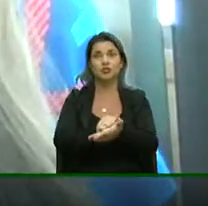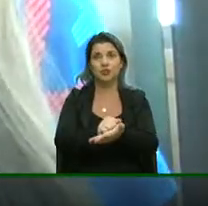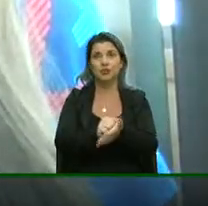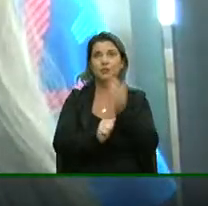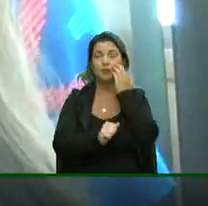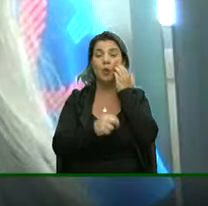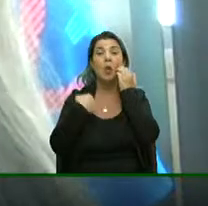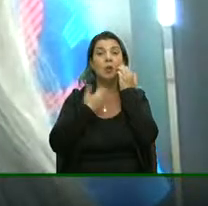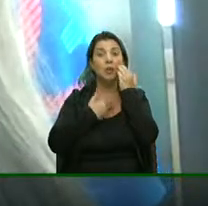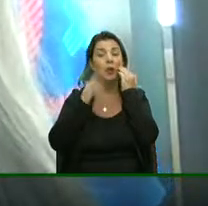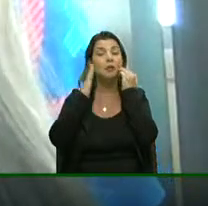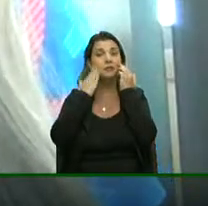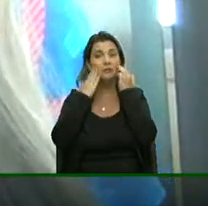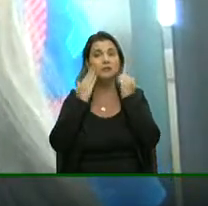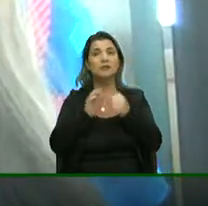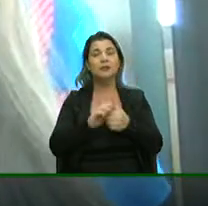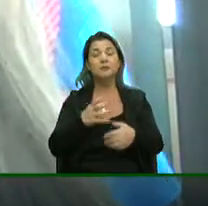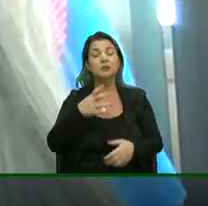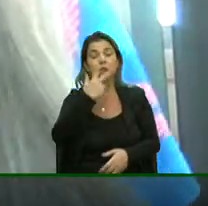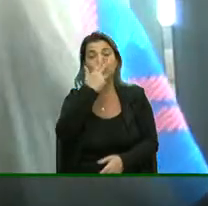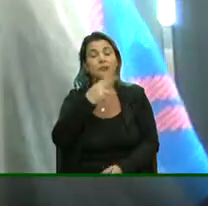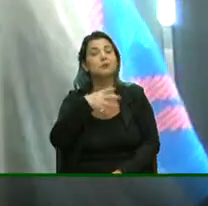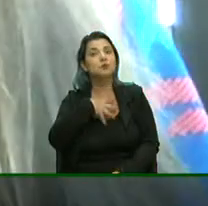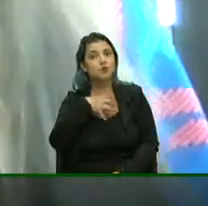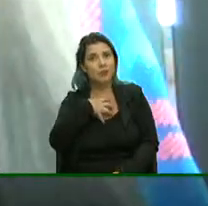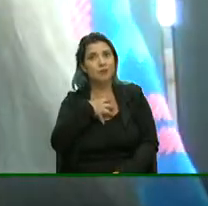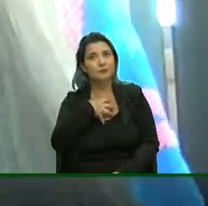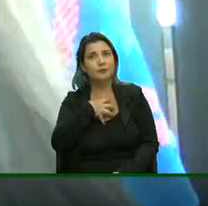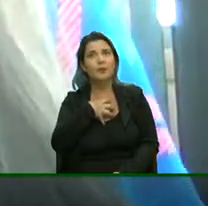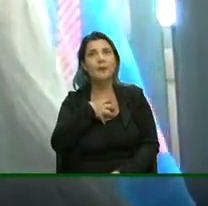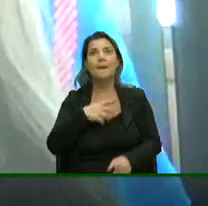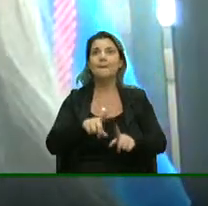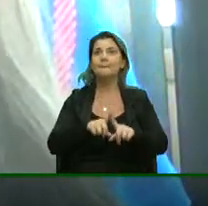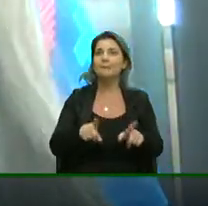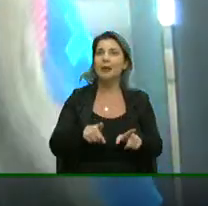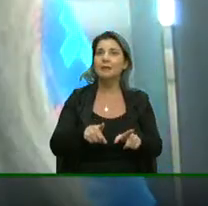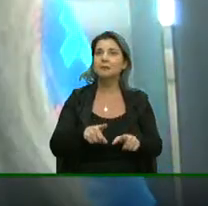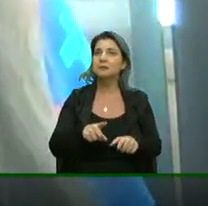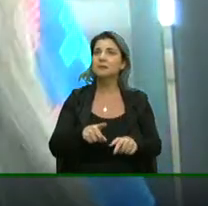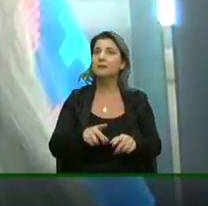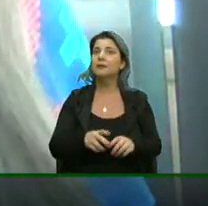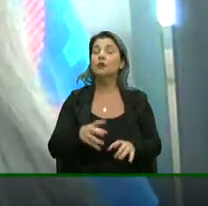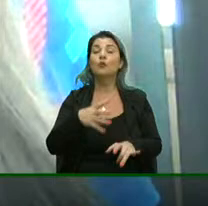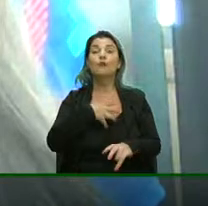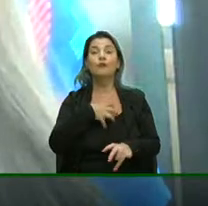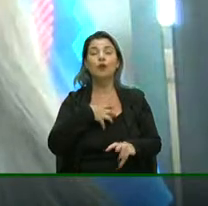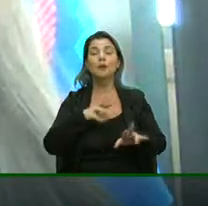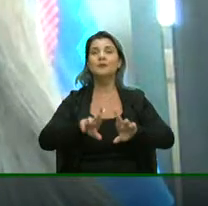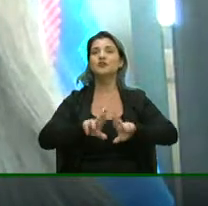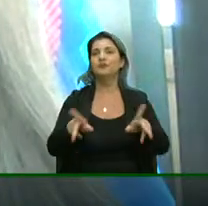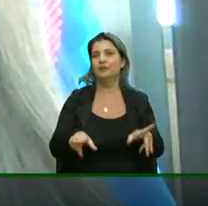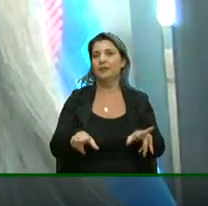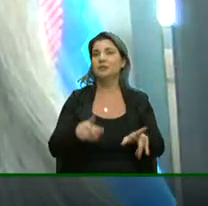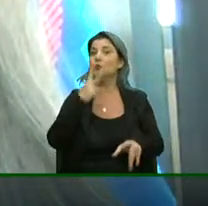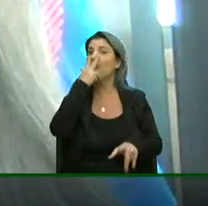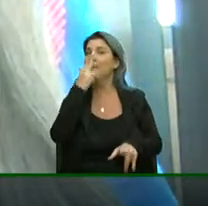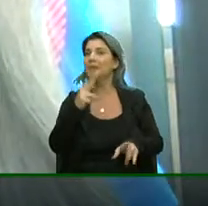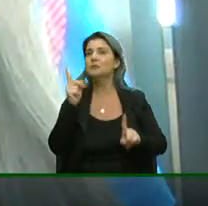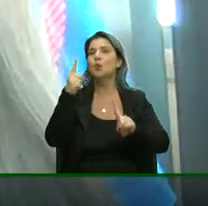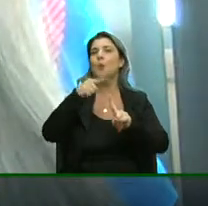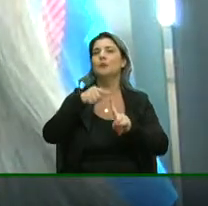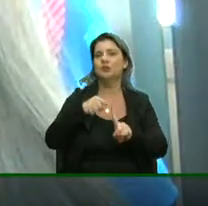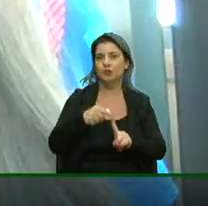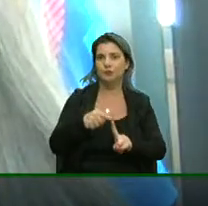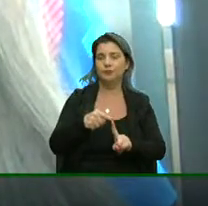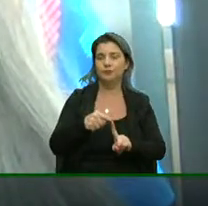Nós entendemos que é a mesma forma, mas o mesmo objetivo, mas com formas diferentes. Então, eu entendo